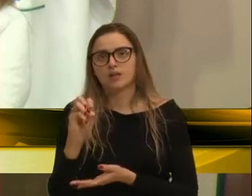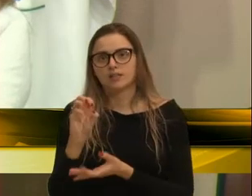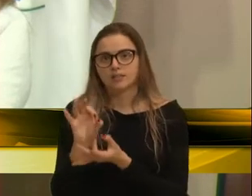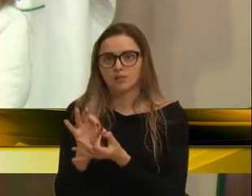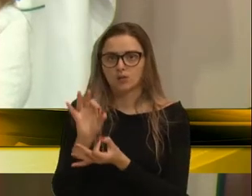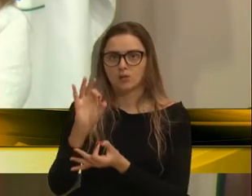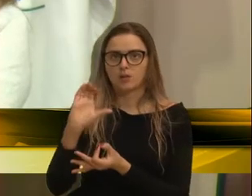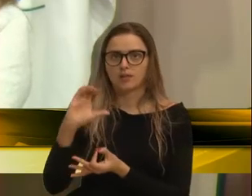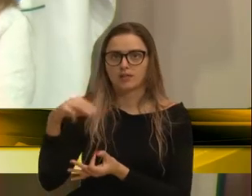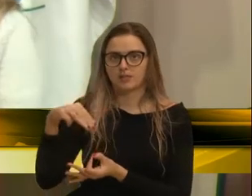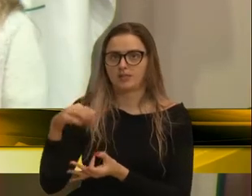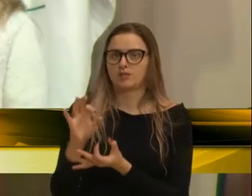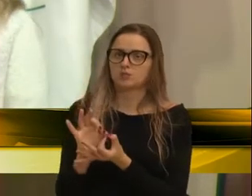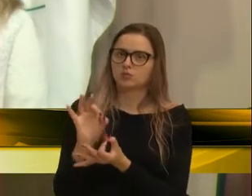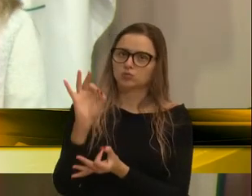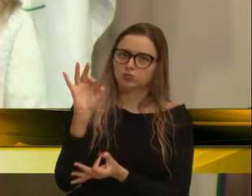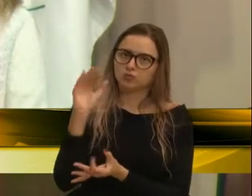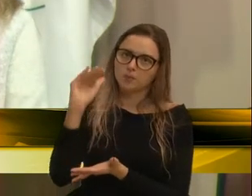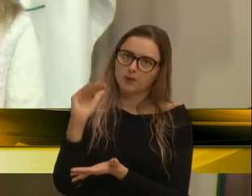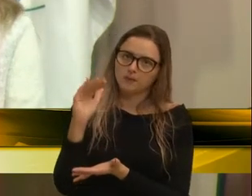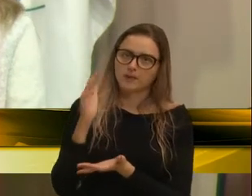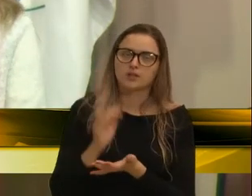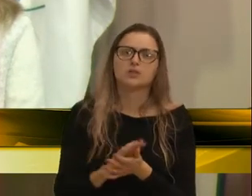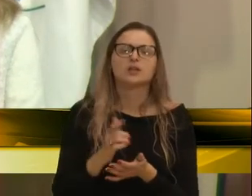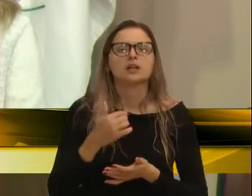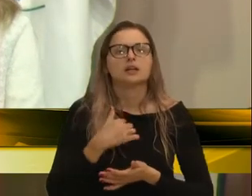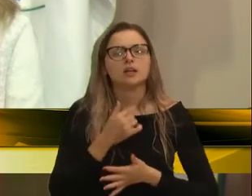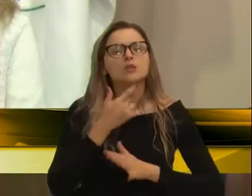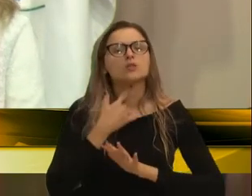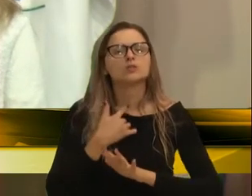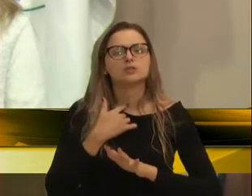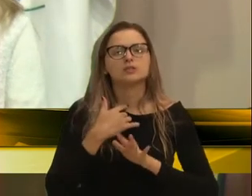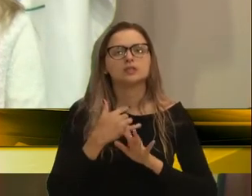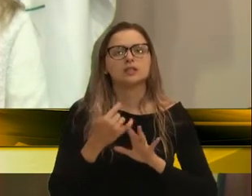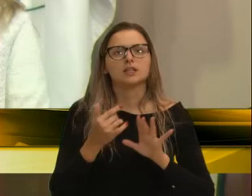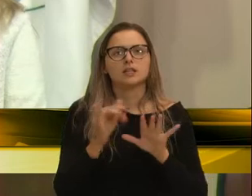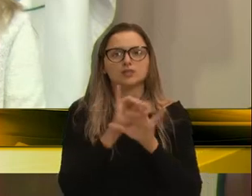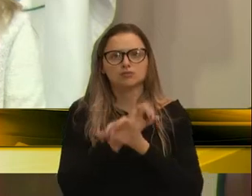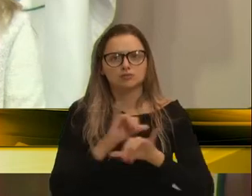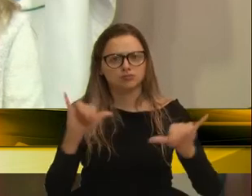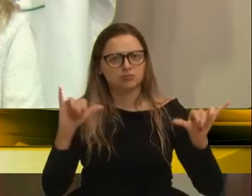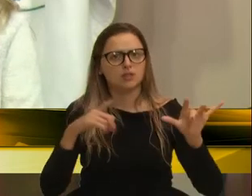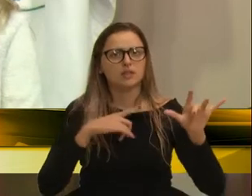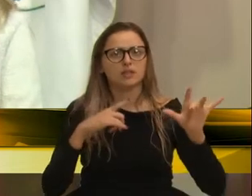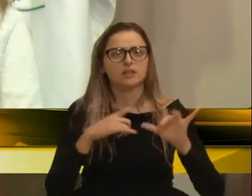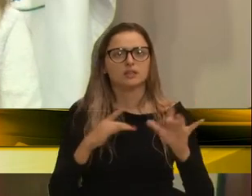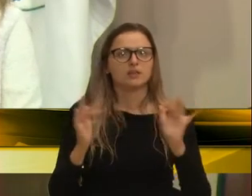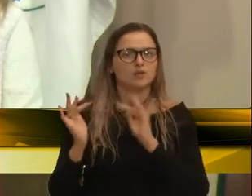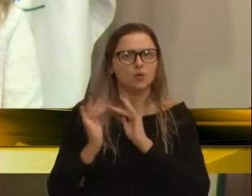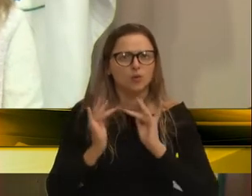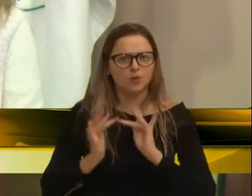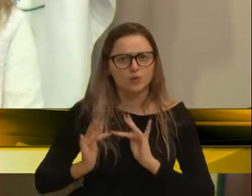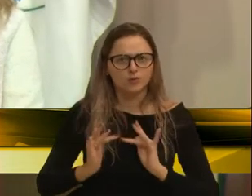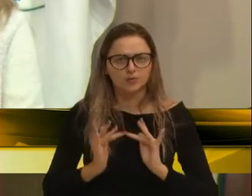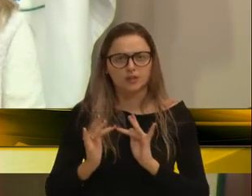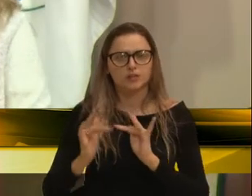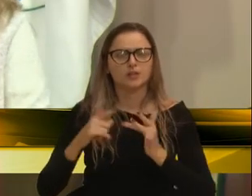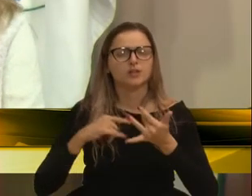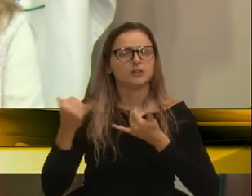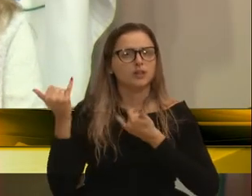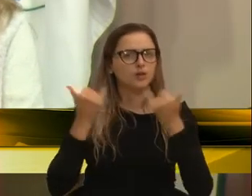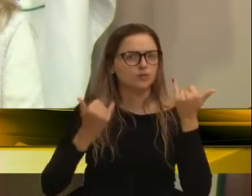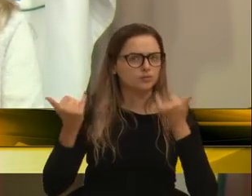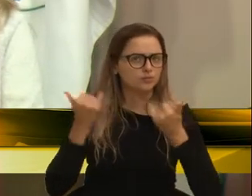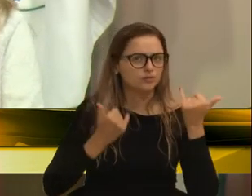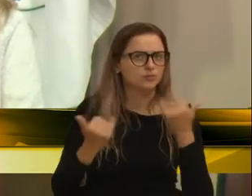centímetros. Eu gostaria de compartilhar, sim, que isso provocou inúmeros contatos. Nós recebemos